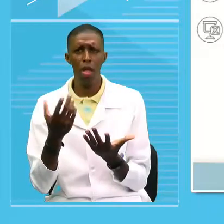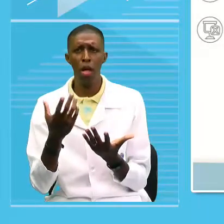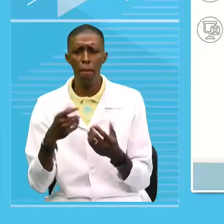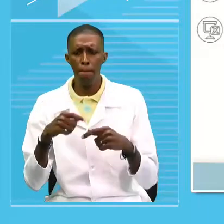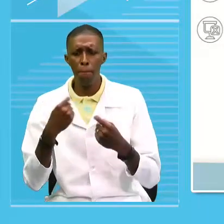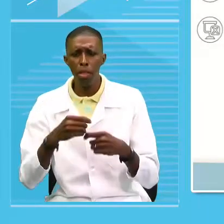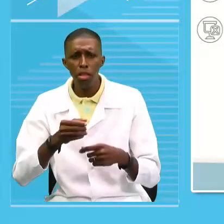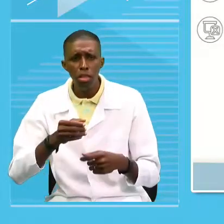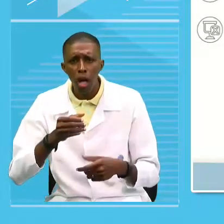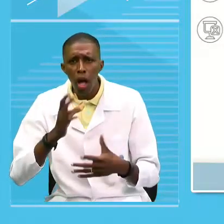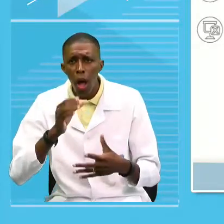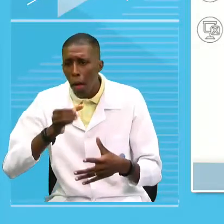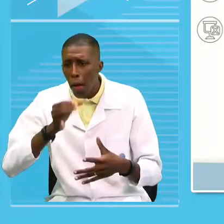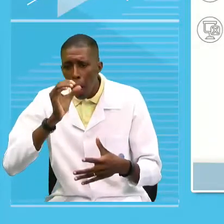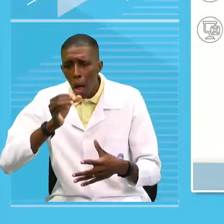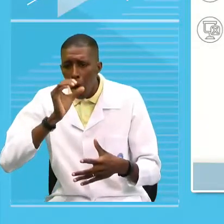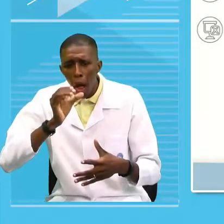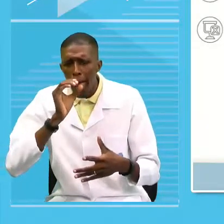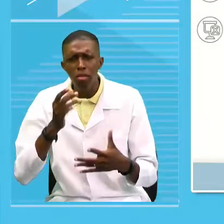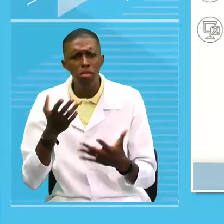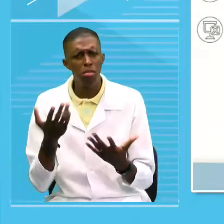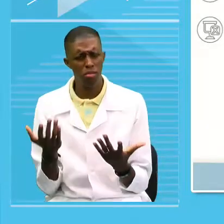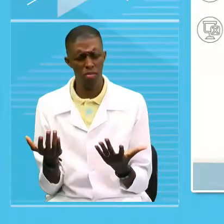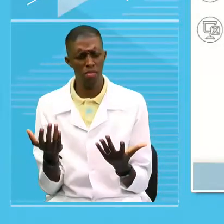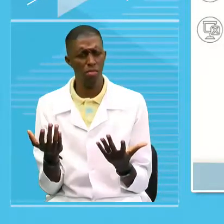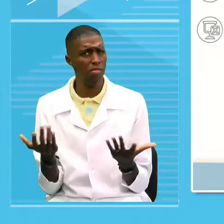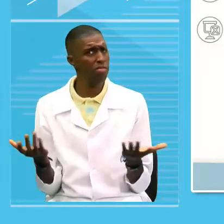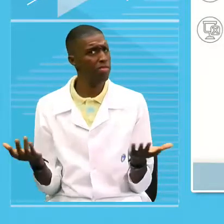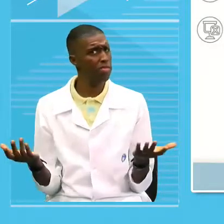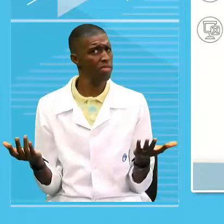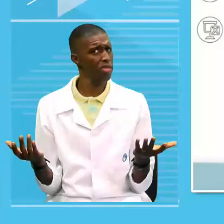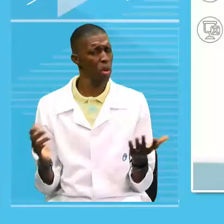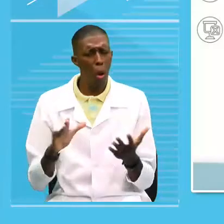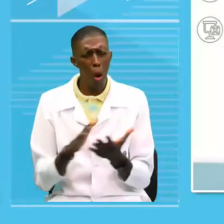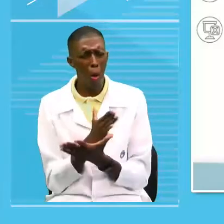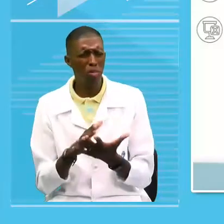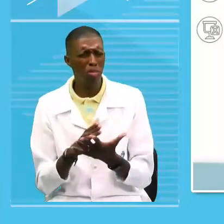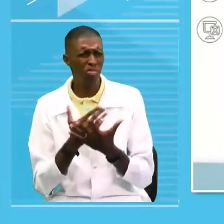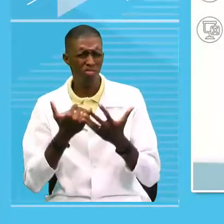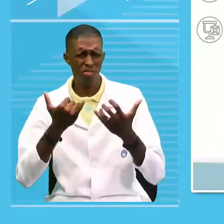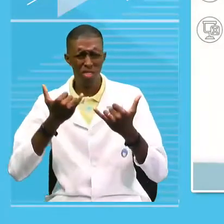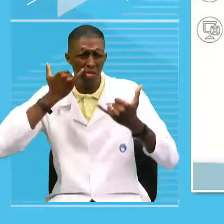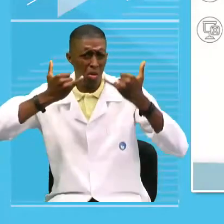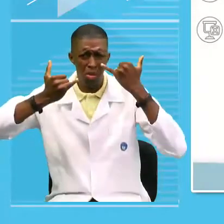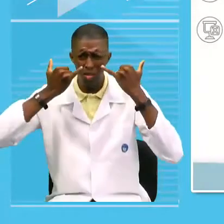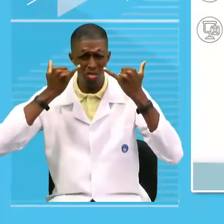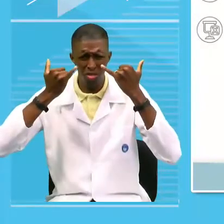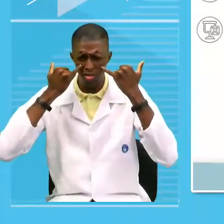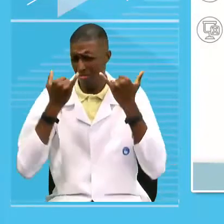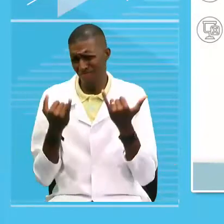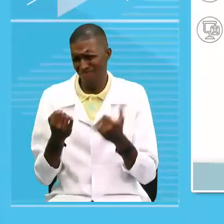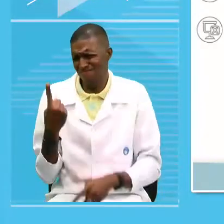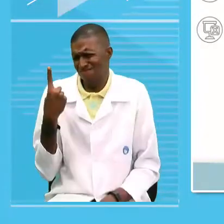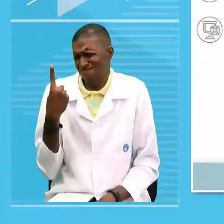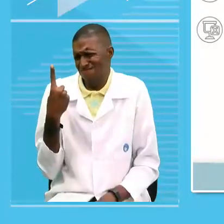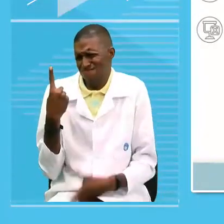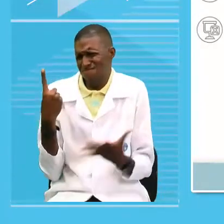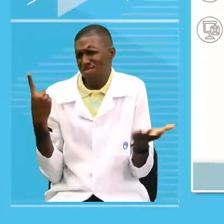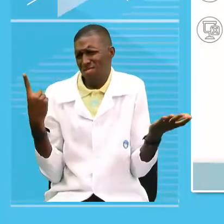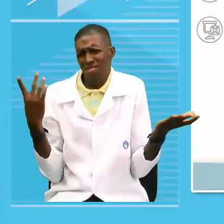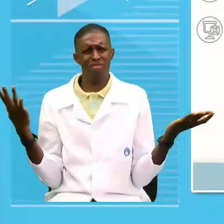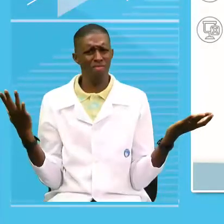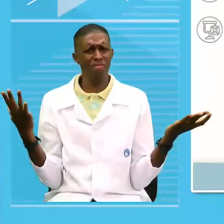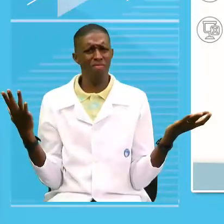na internet tá certo gente bom ainda dentro da aprender a conhecer